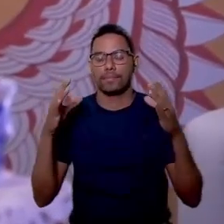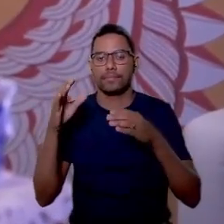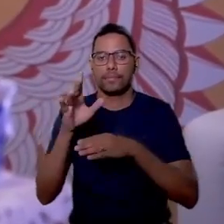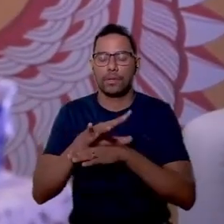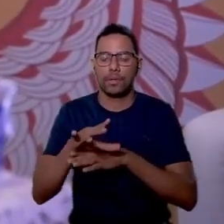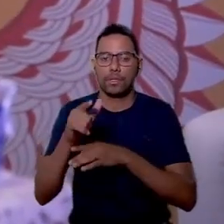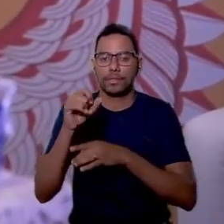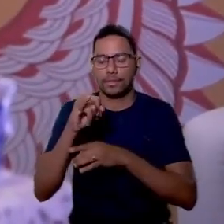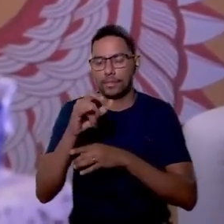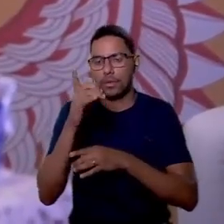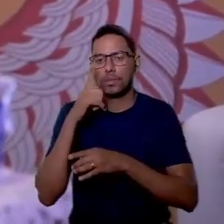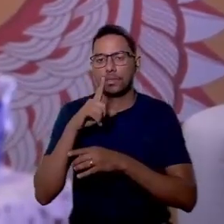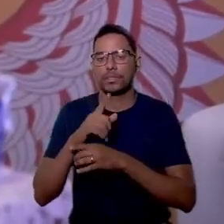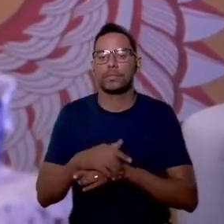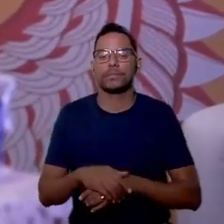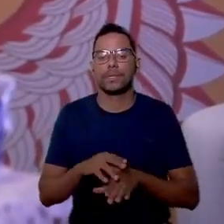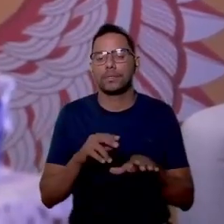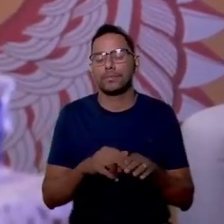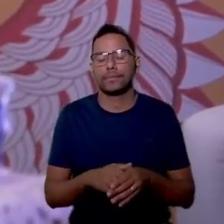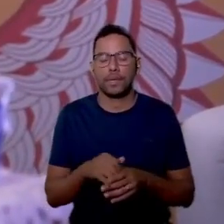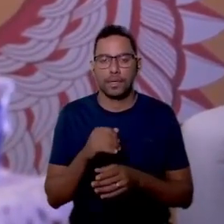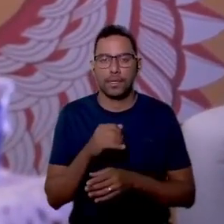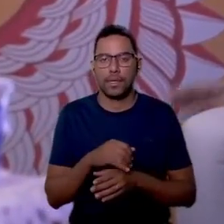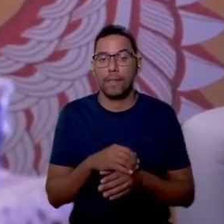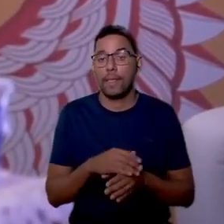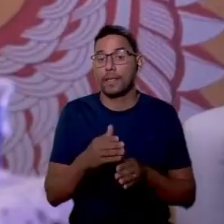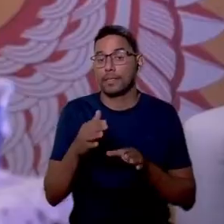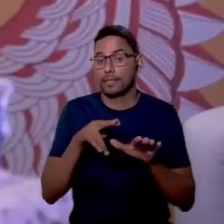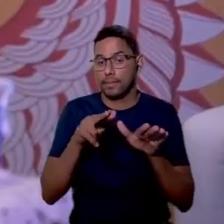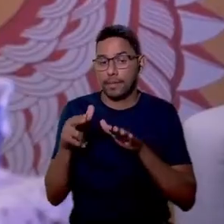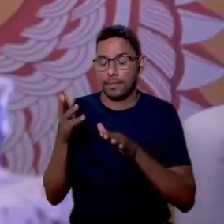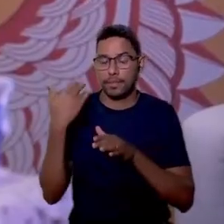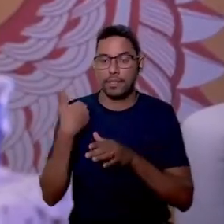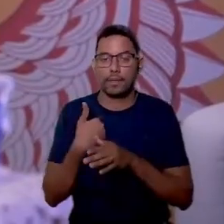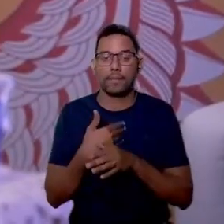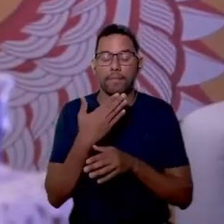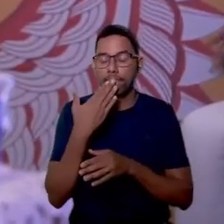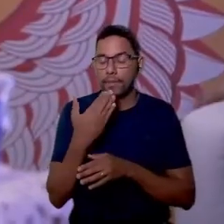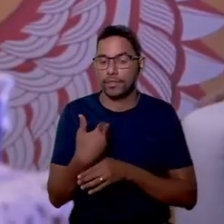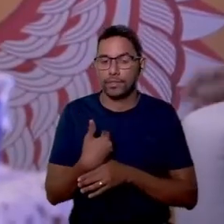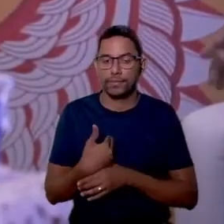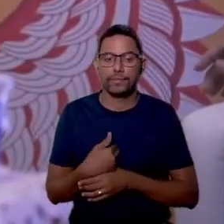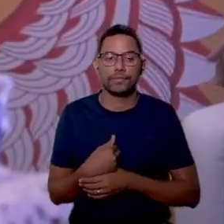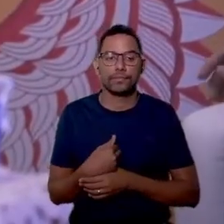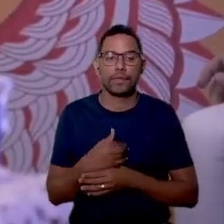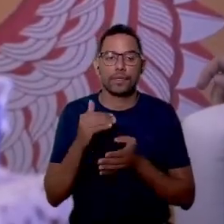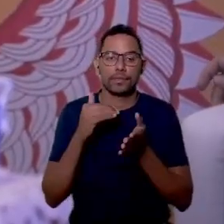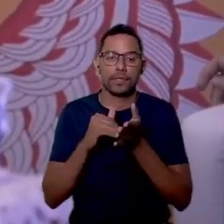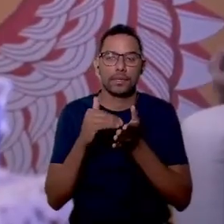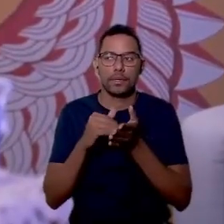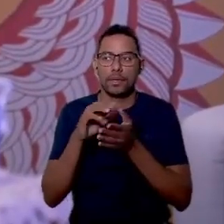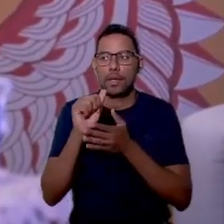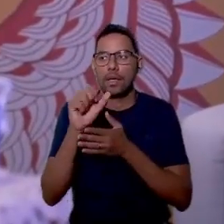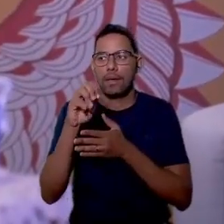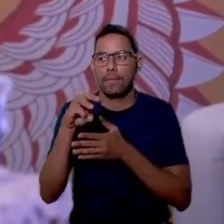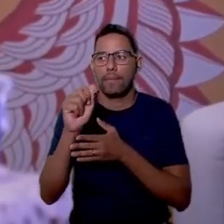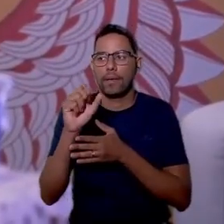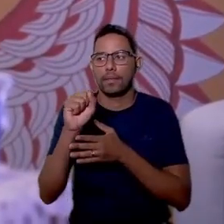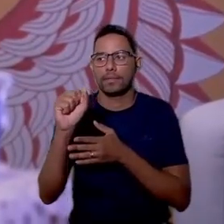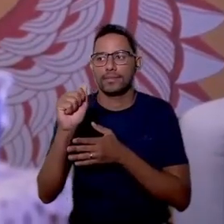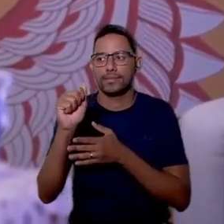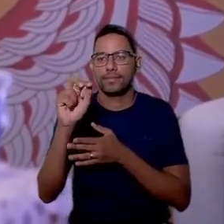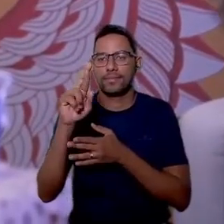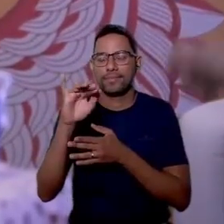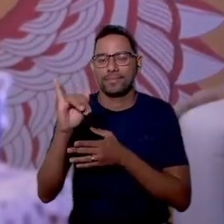gente consegue... Semana passada, a ministra pediu para eu e um outro secretário ir a Camaçari, lá na